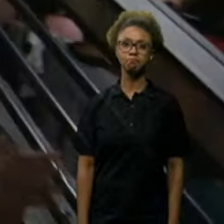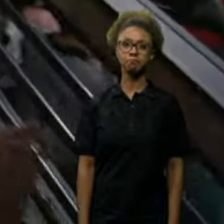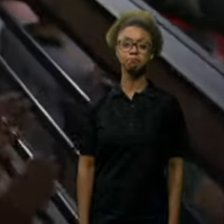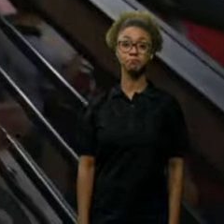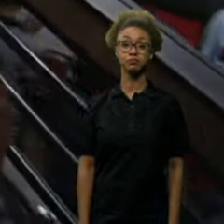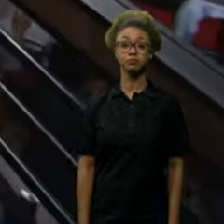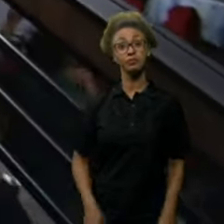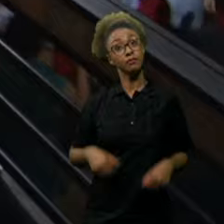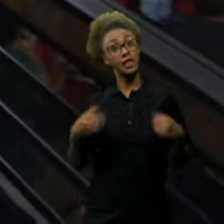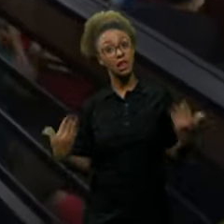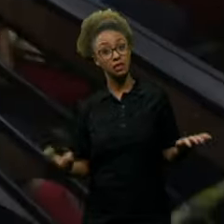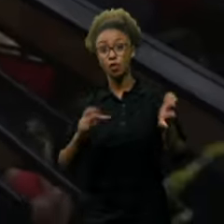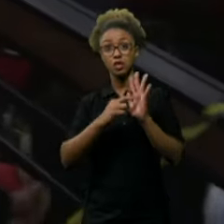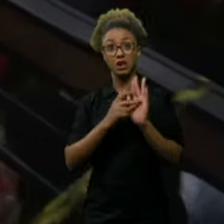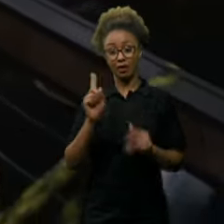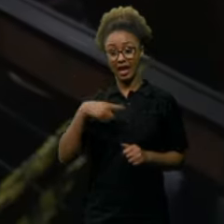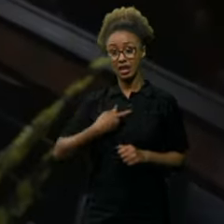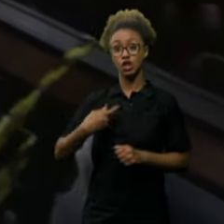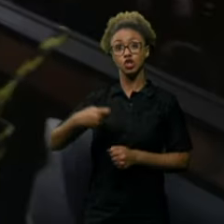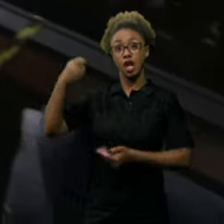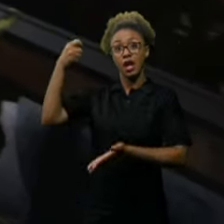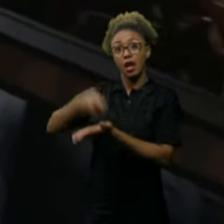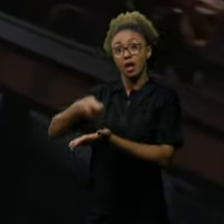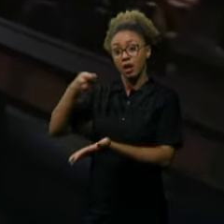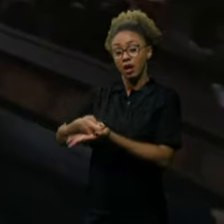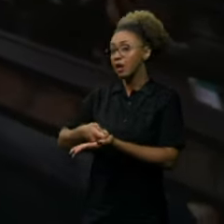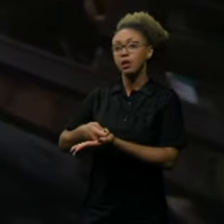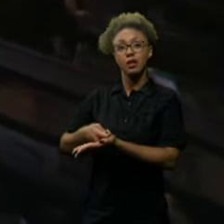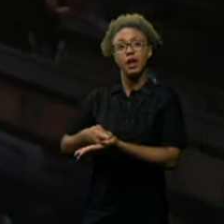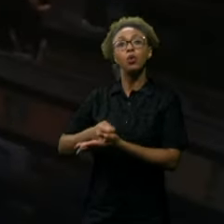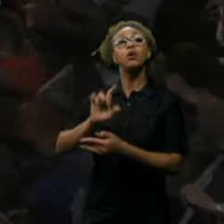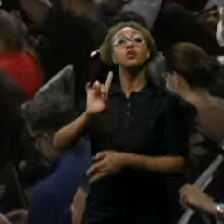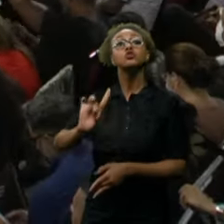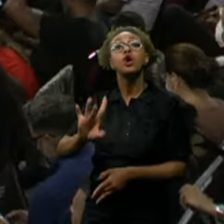logo não é obrigatoriedade a consciência